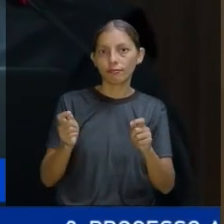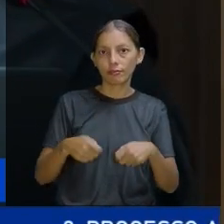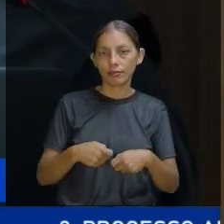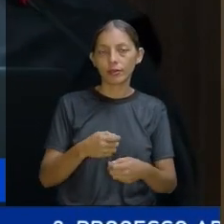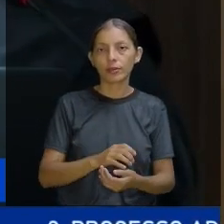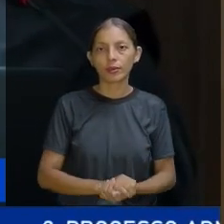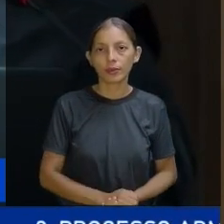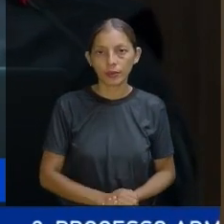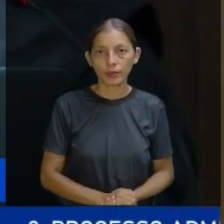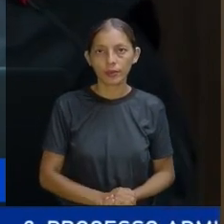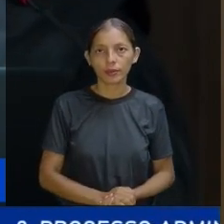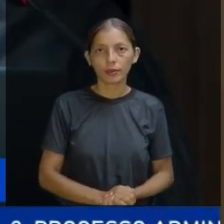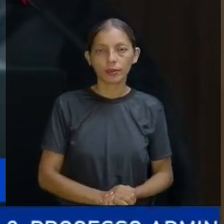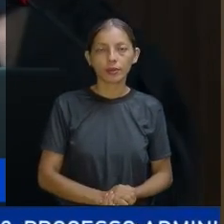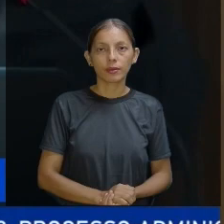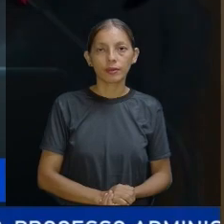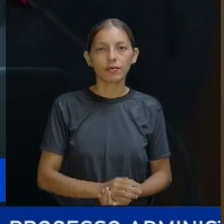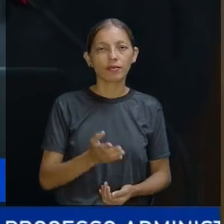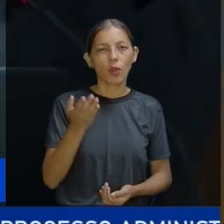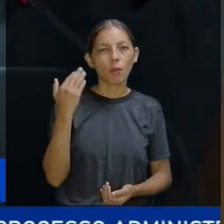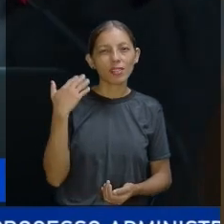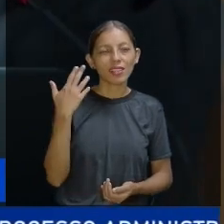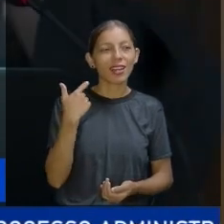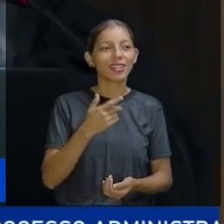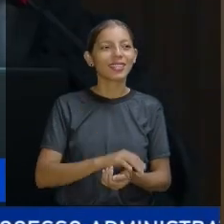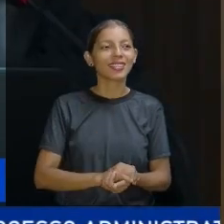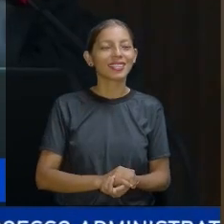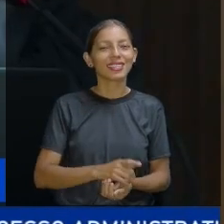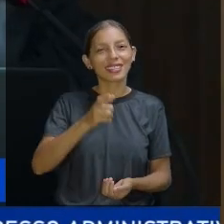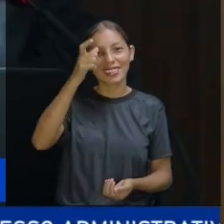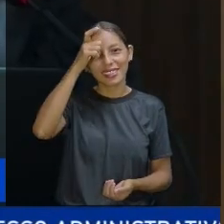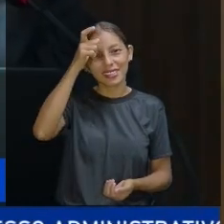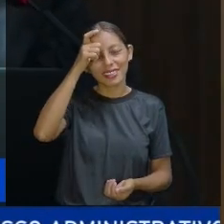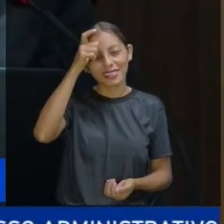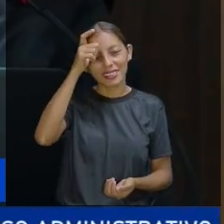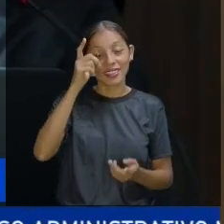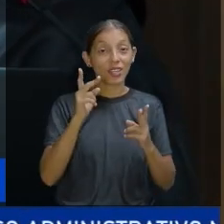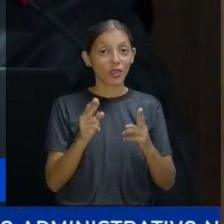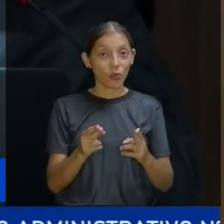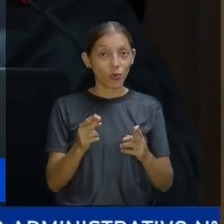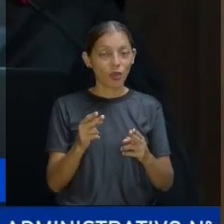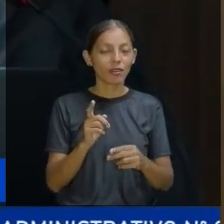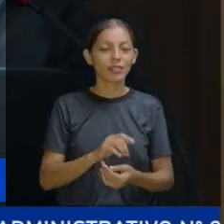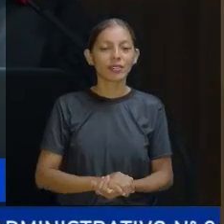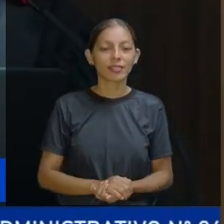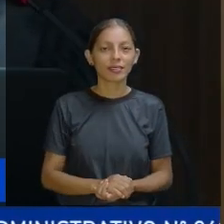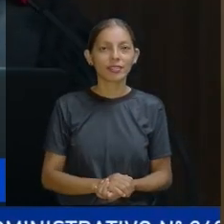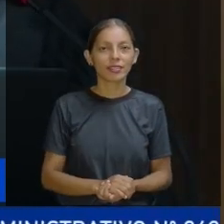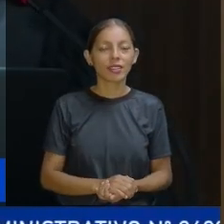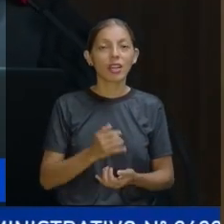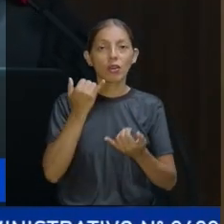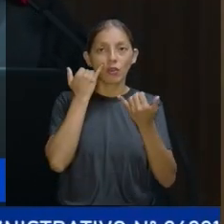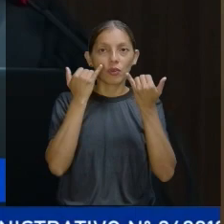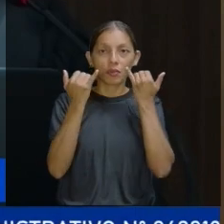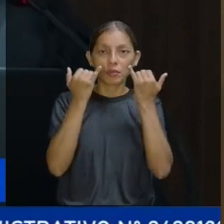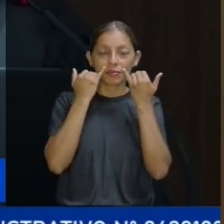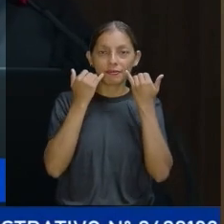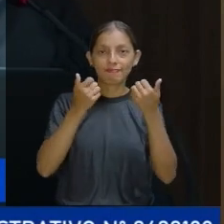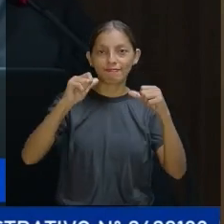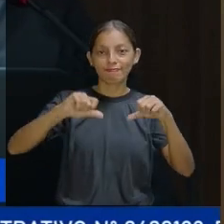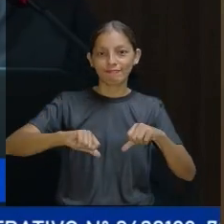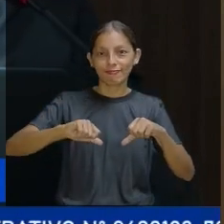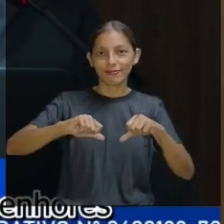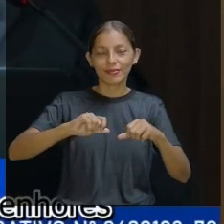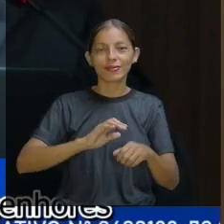que nós chamávamos de diabinhos, né, que eram notícias que mal formavam a opinião do eleitor na hora do